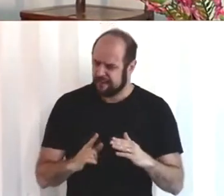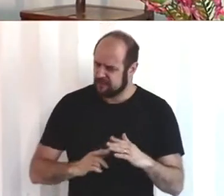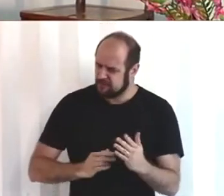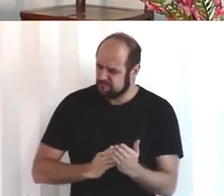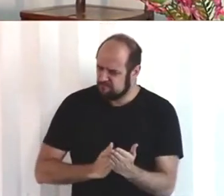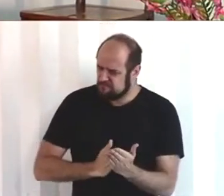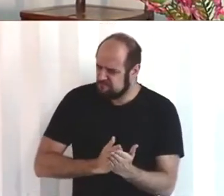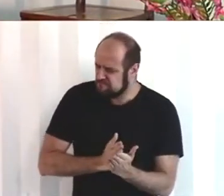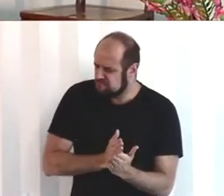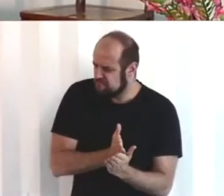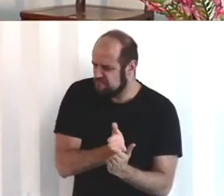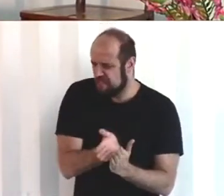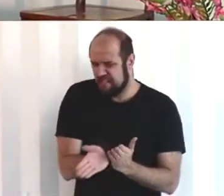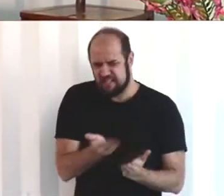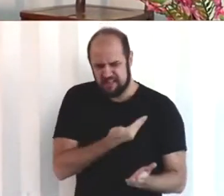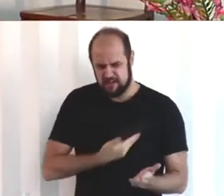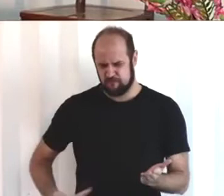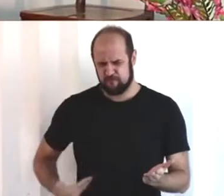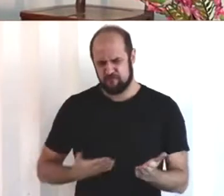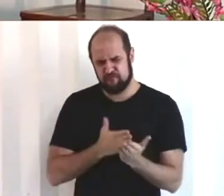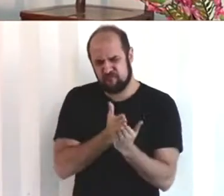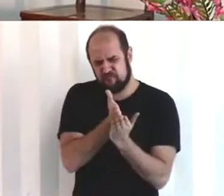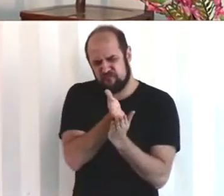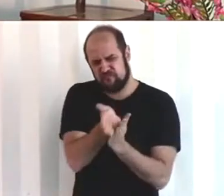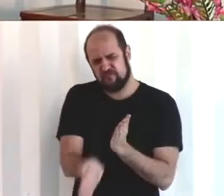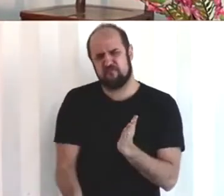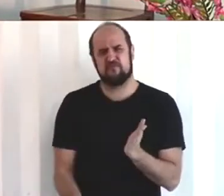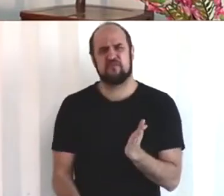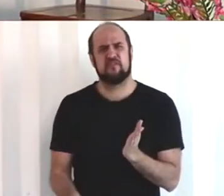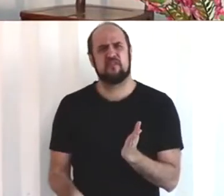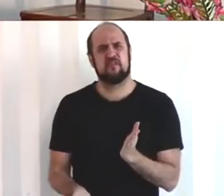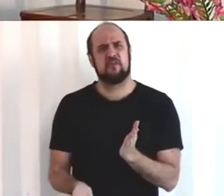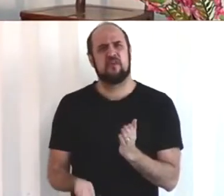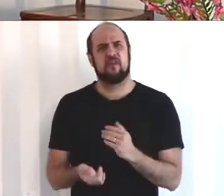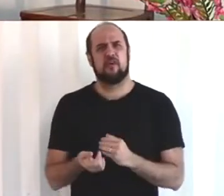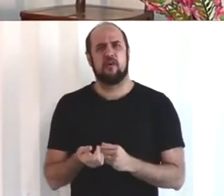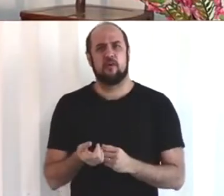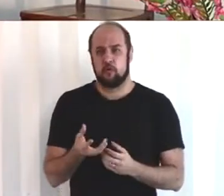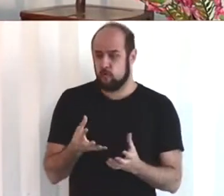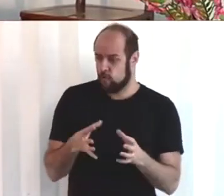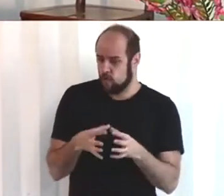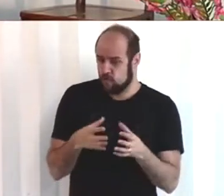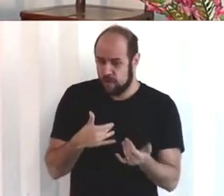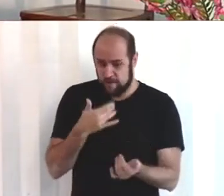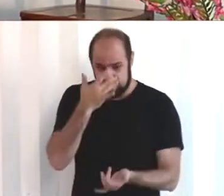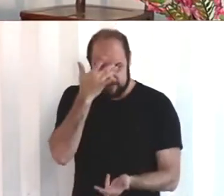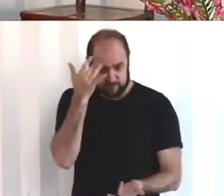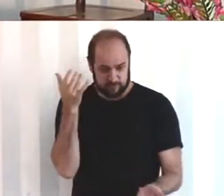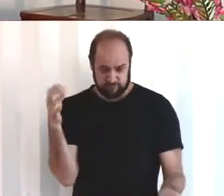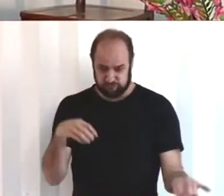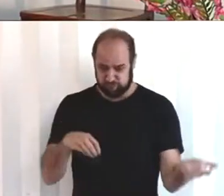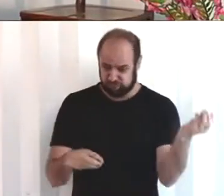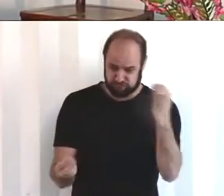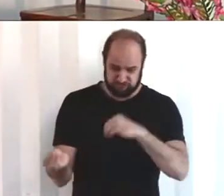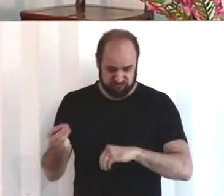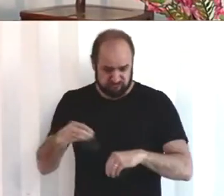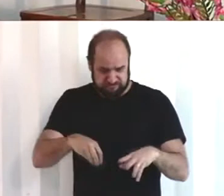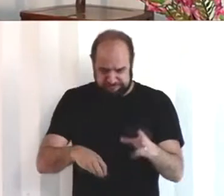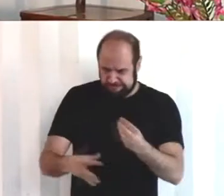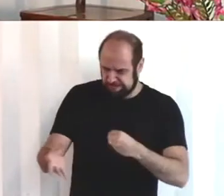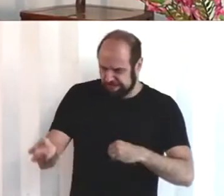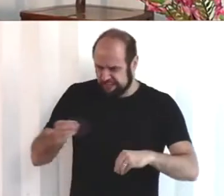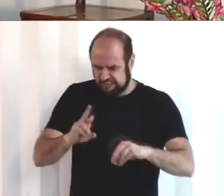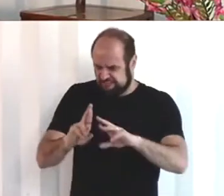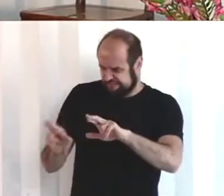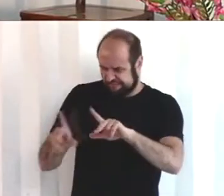Evangelho, e há uma inclusão, começam a adicionar coisas na sua liturgia, na sua